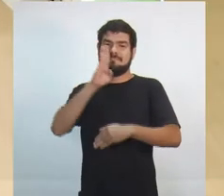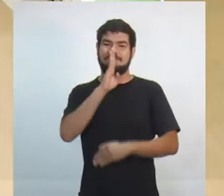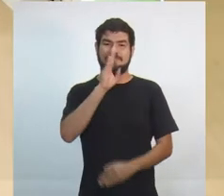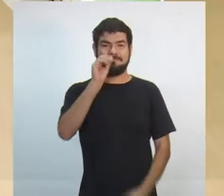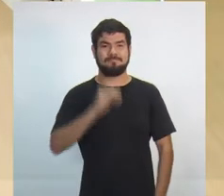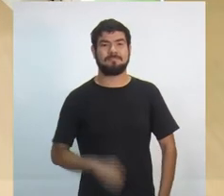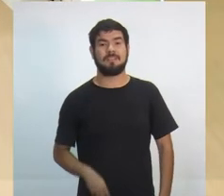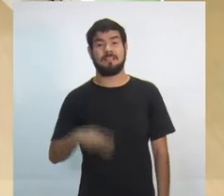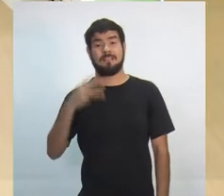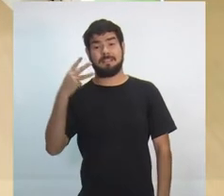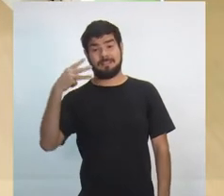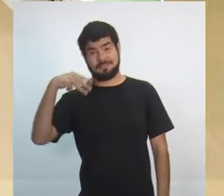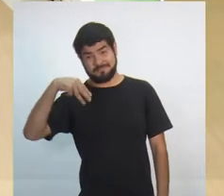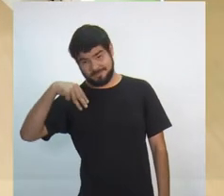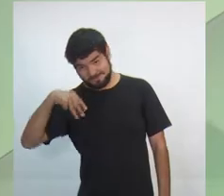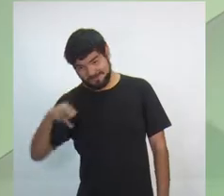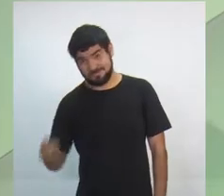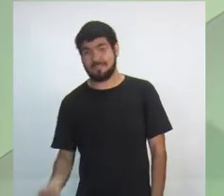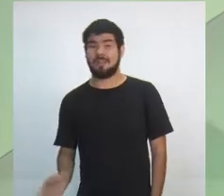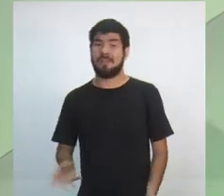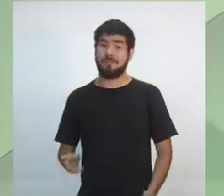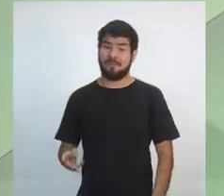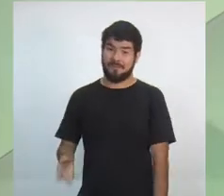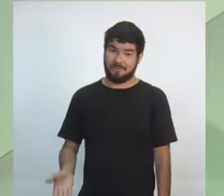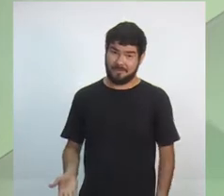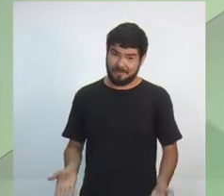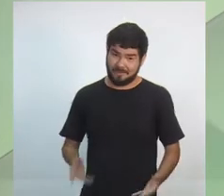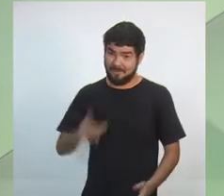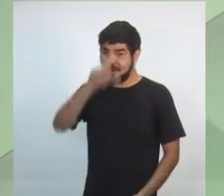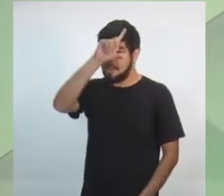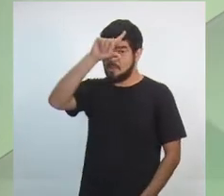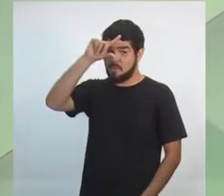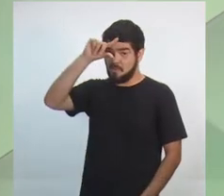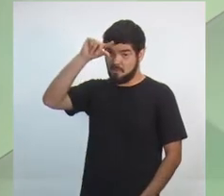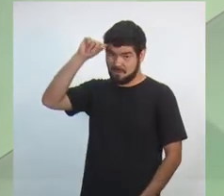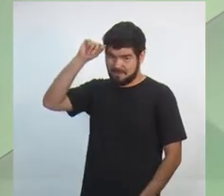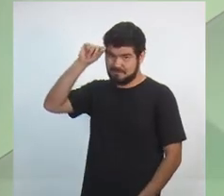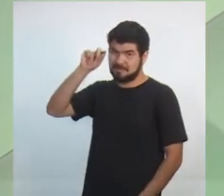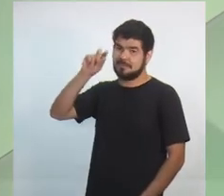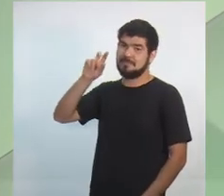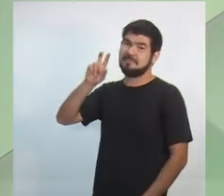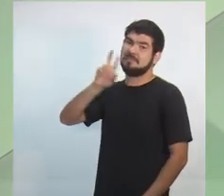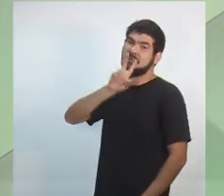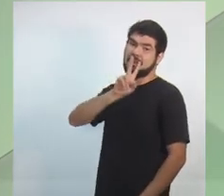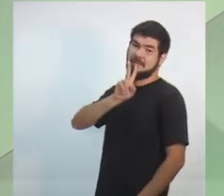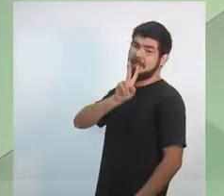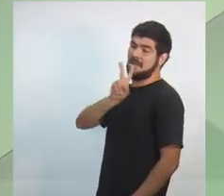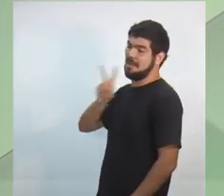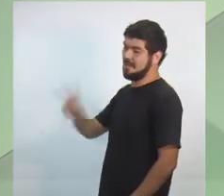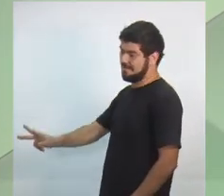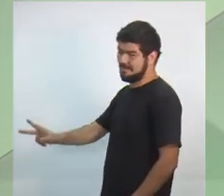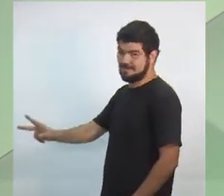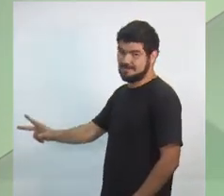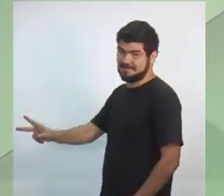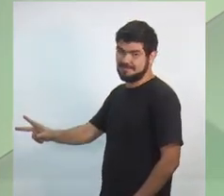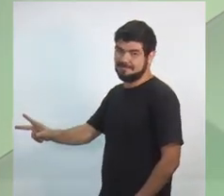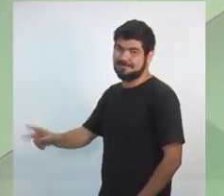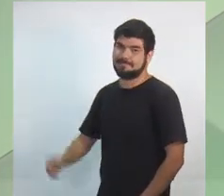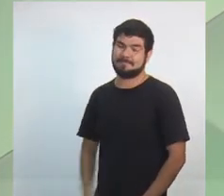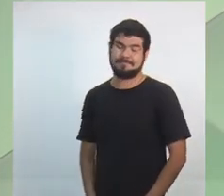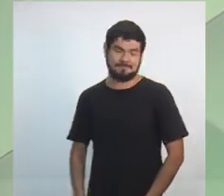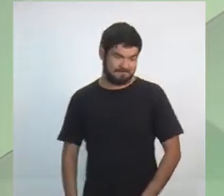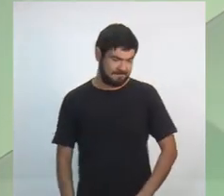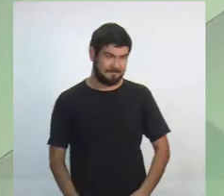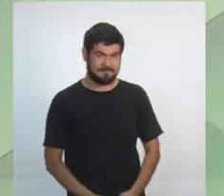3 minutos para a resposta. Agora o candidato Wilson Lima tem 1 minuto e 30 para fazer a réplica. Cronômetro, por favor, na tela de quem está em casa. Aqui dentro a gente